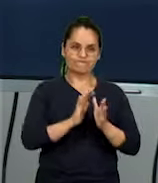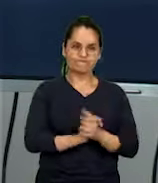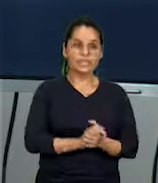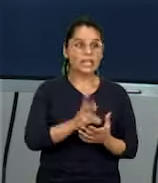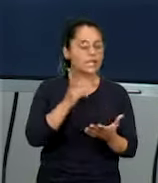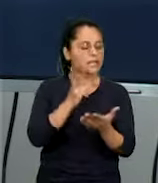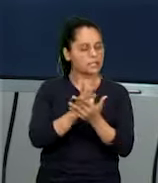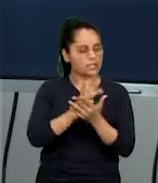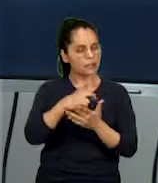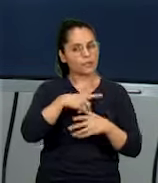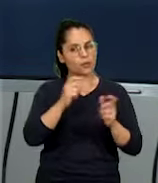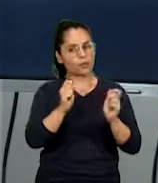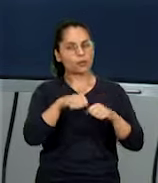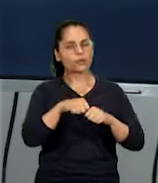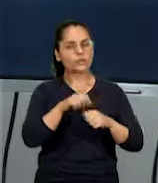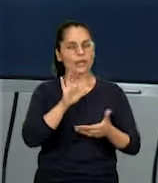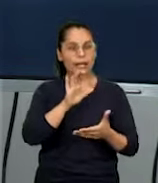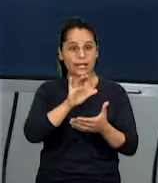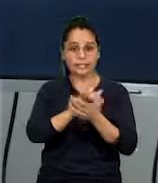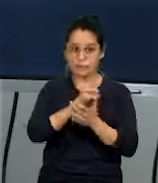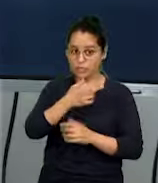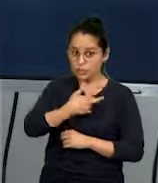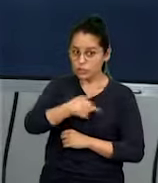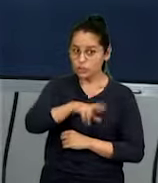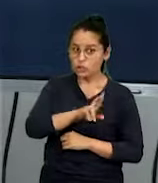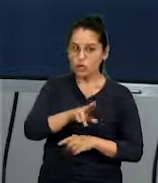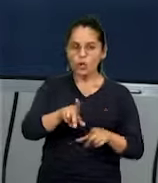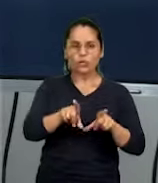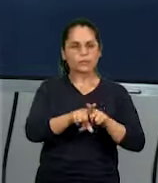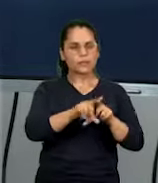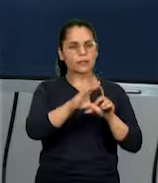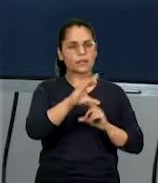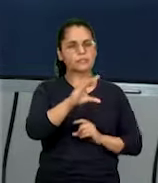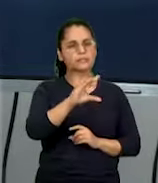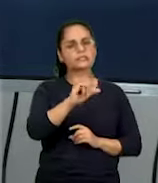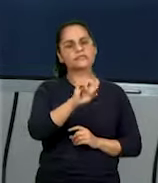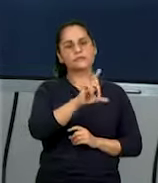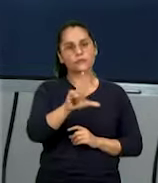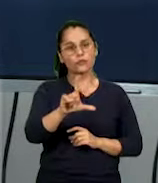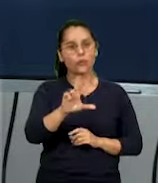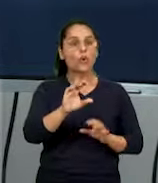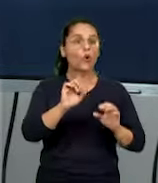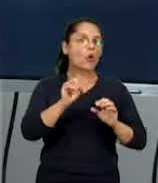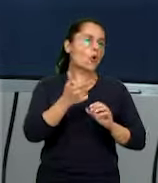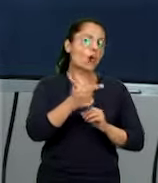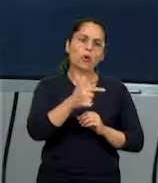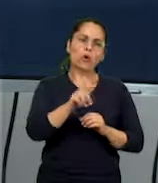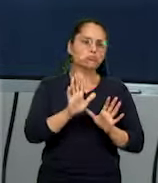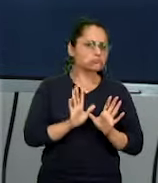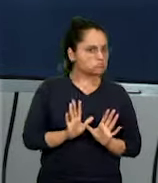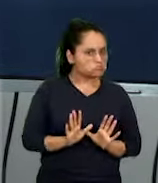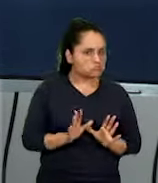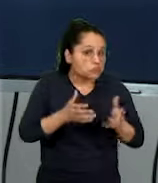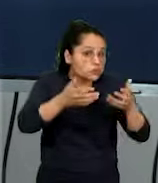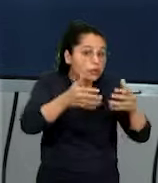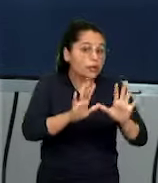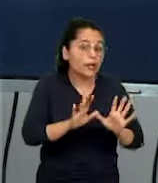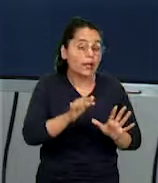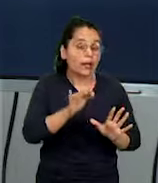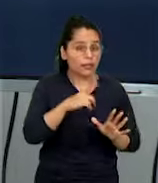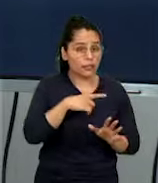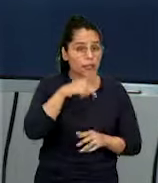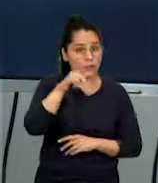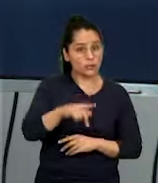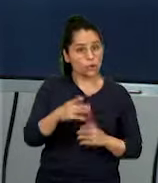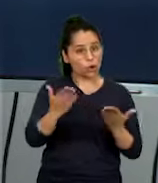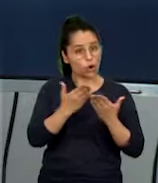vai existir a possibilidade do casamento religioso, do casamento civil ou de nem passar por esse rito, como muitas